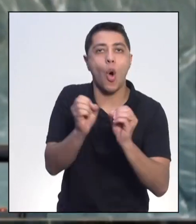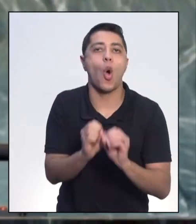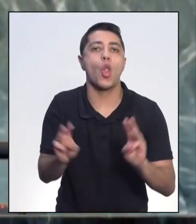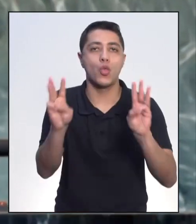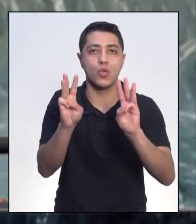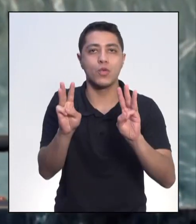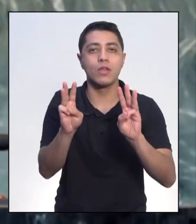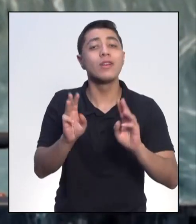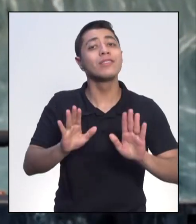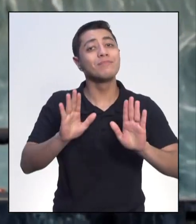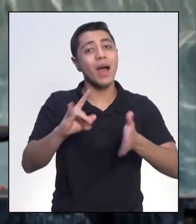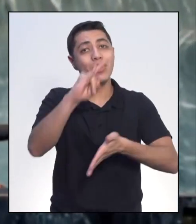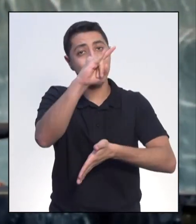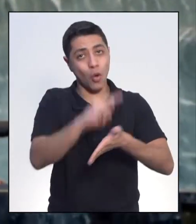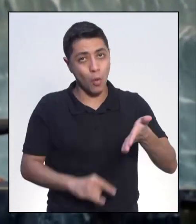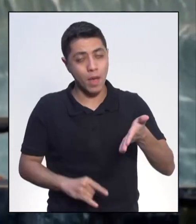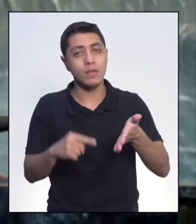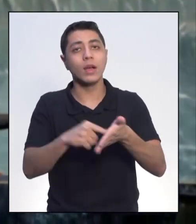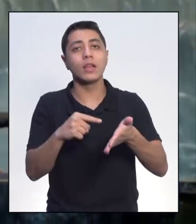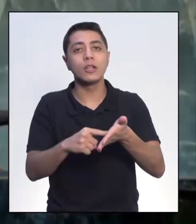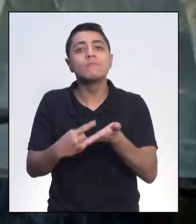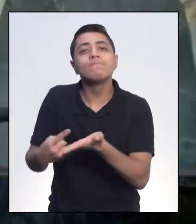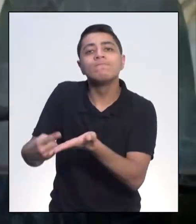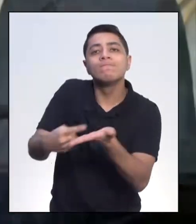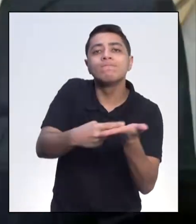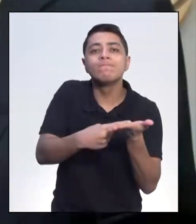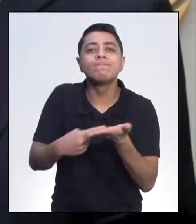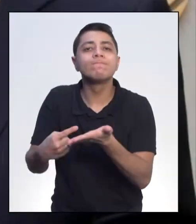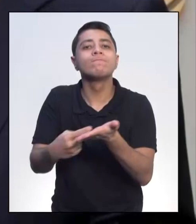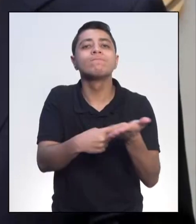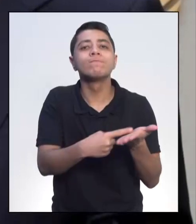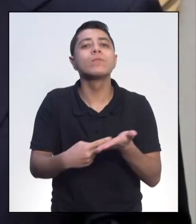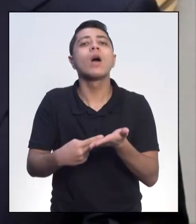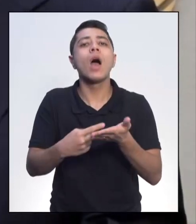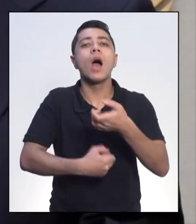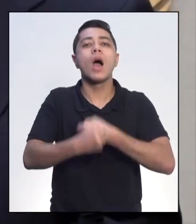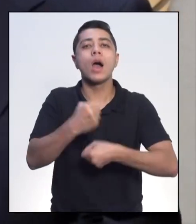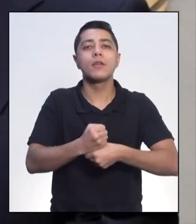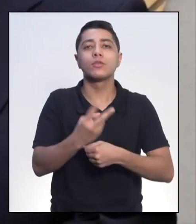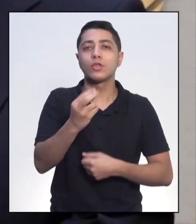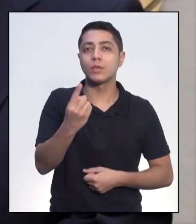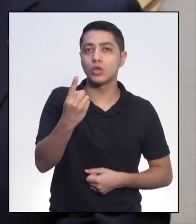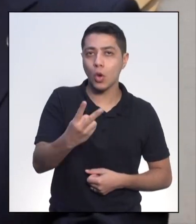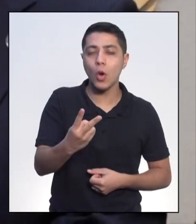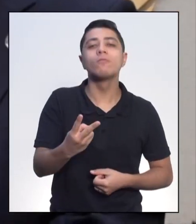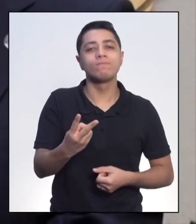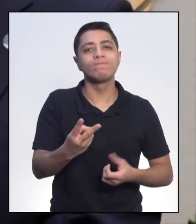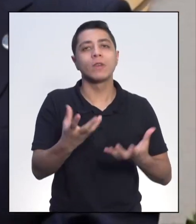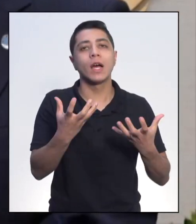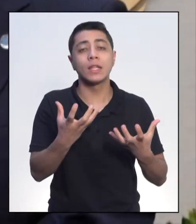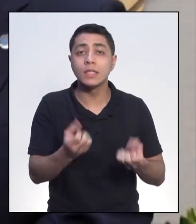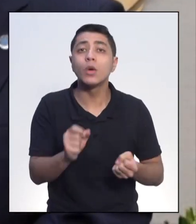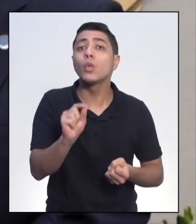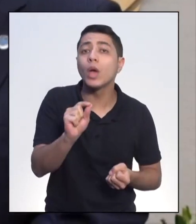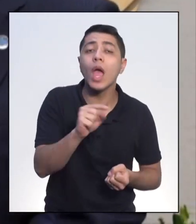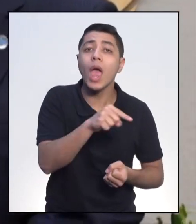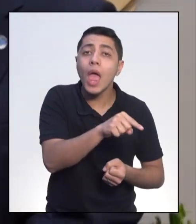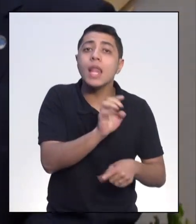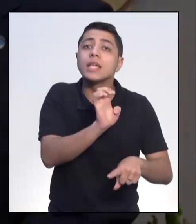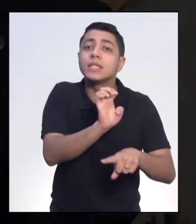para adesão está pendente, a Assembleia Geral concedeu à Palestina, em 2012, o status de Estado observador